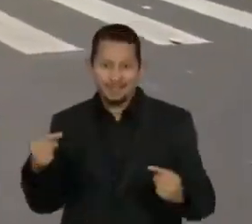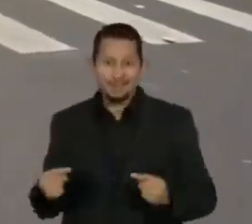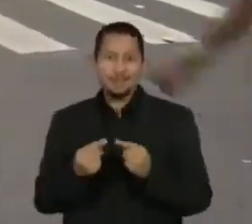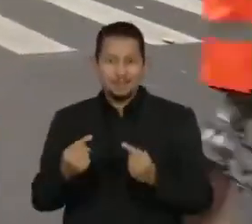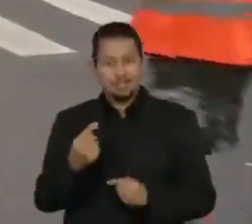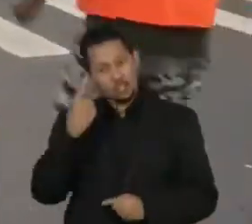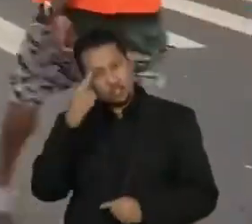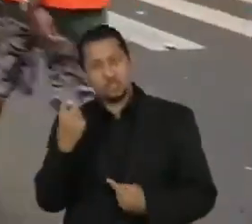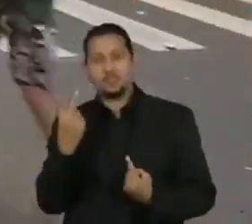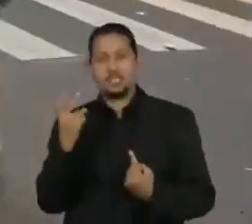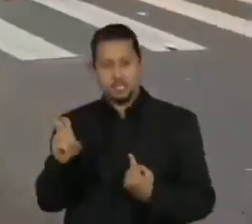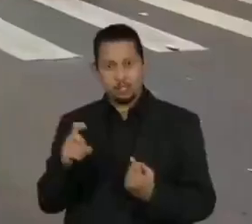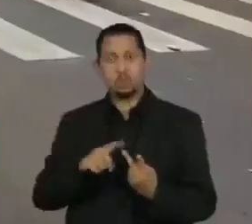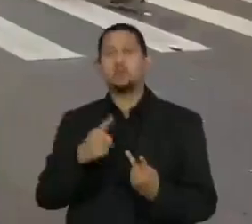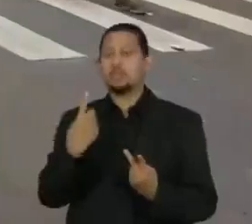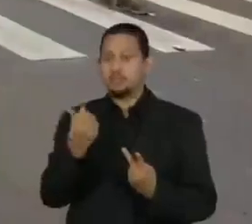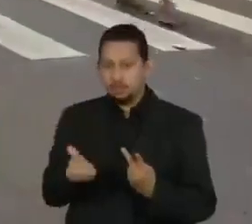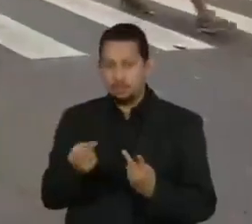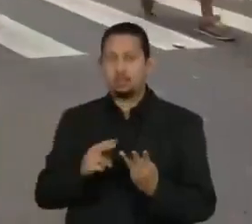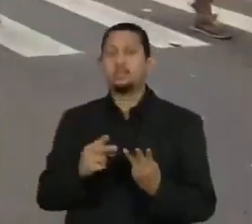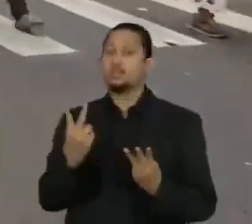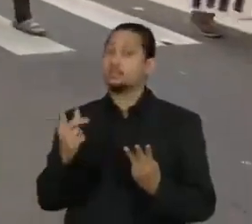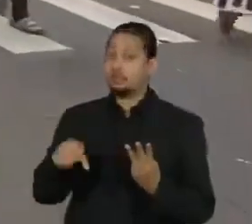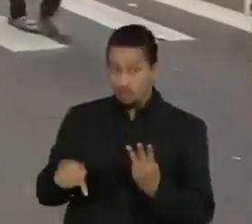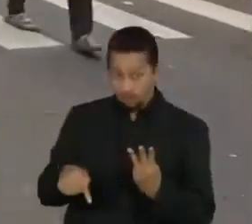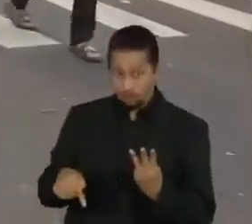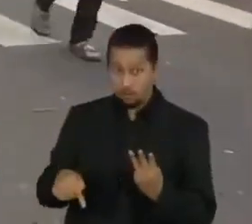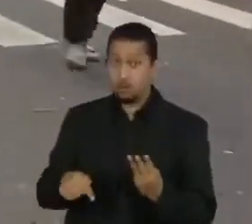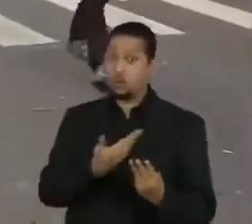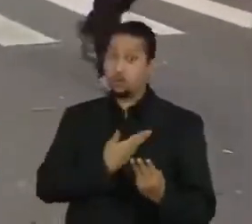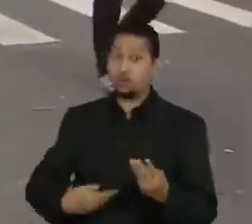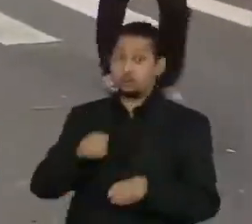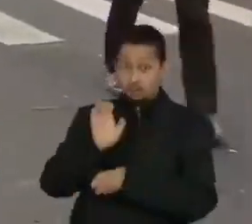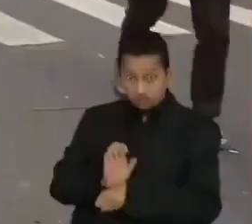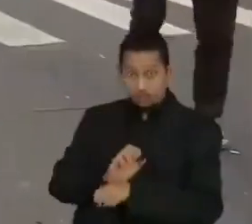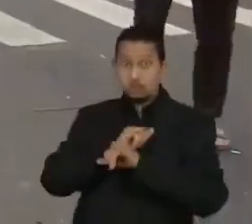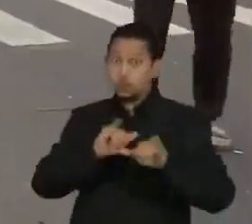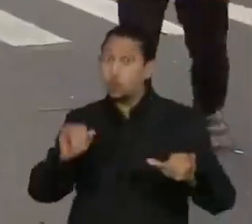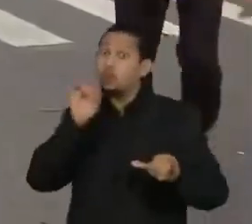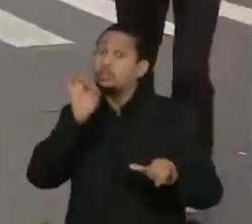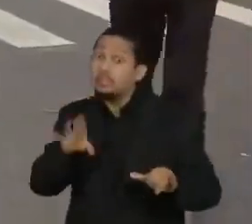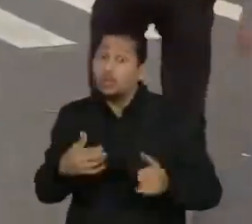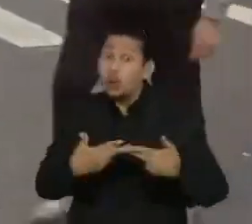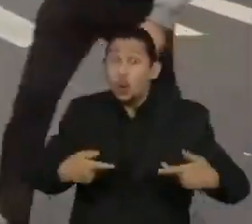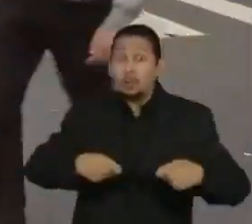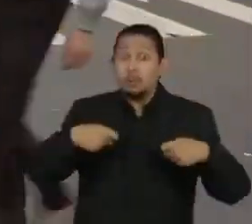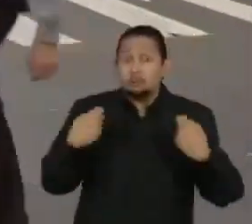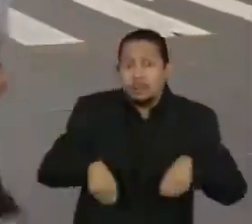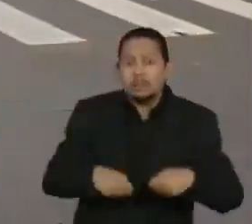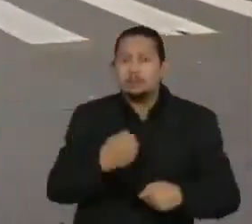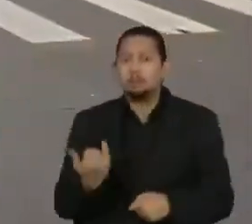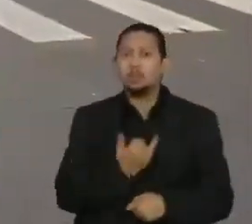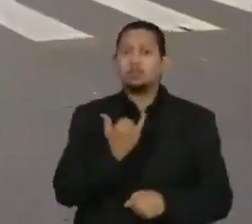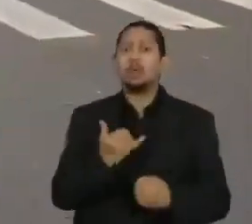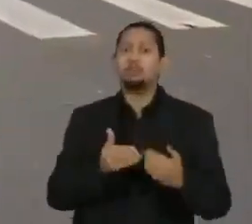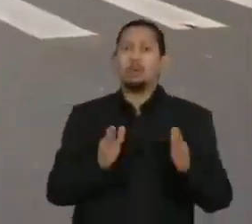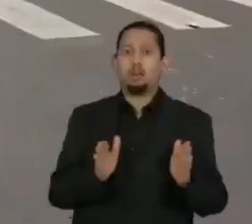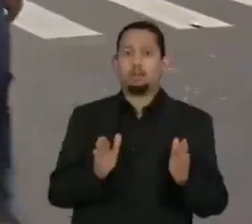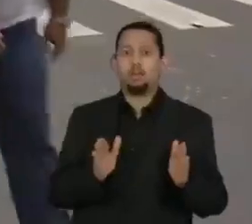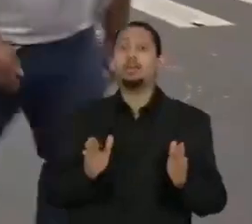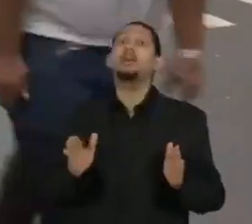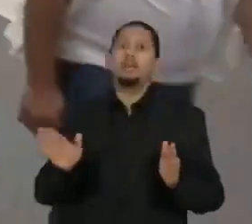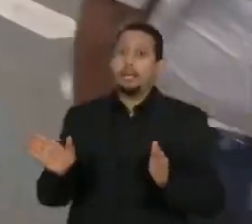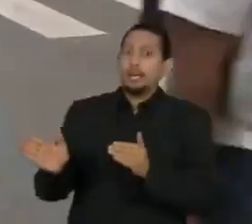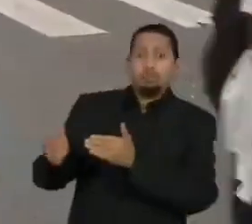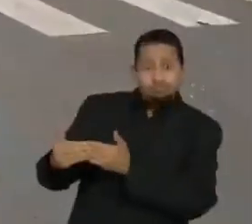dias 25, 26 e 27, decretado pelo Estado, em que apenas serviços essenciais vão poder funcionar. E talvez